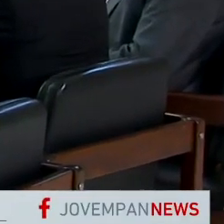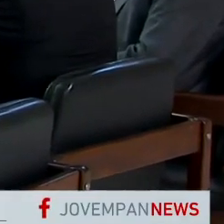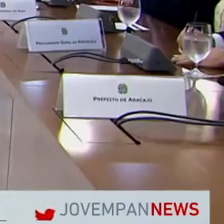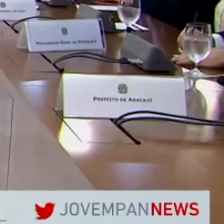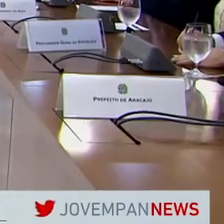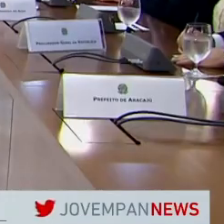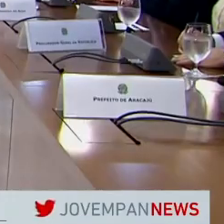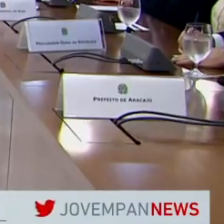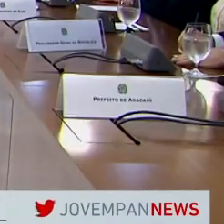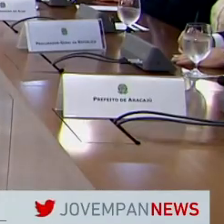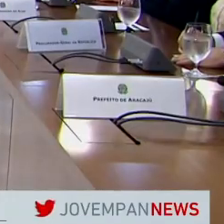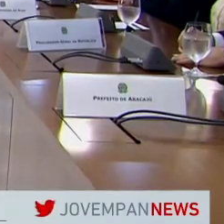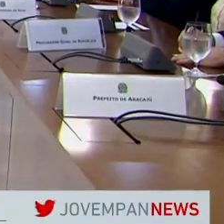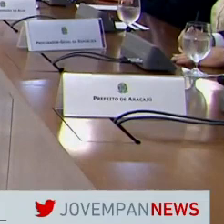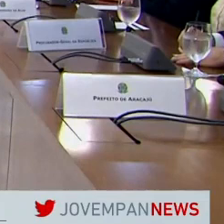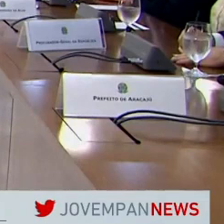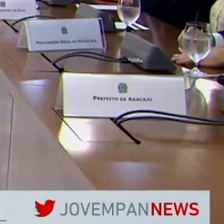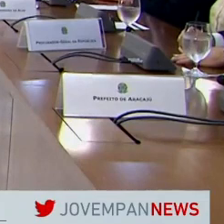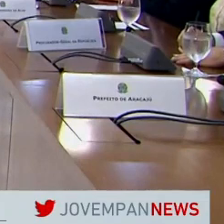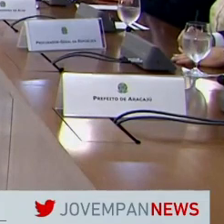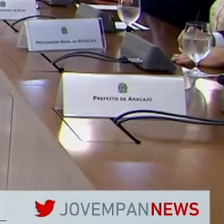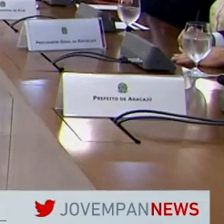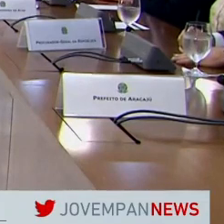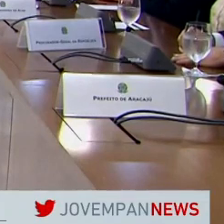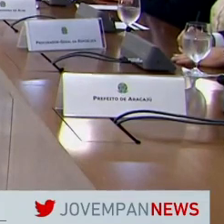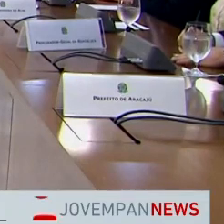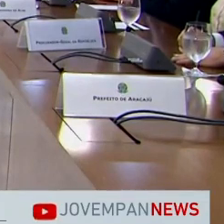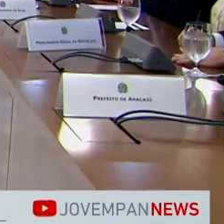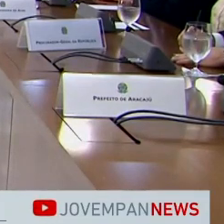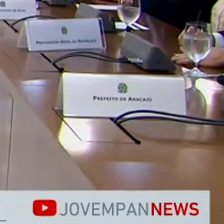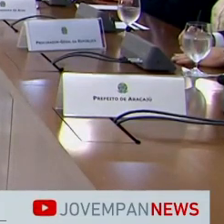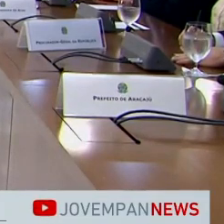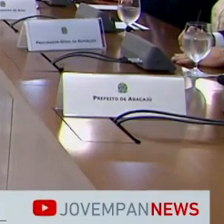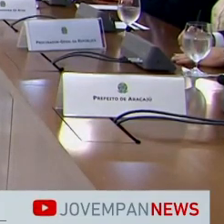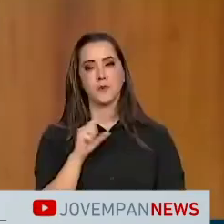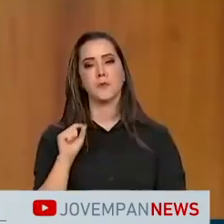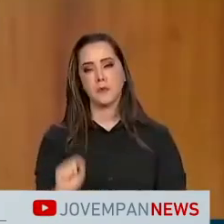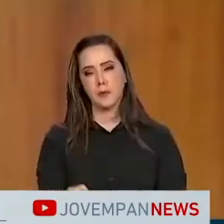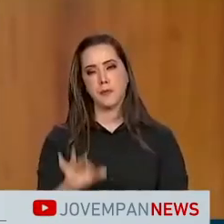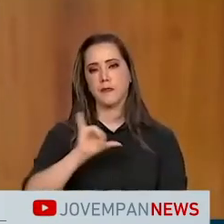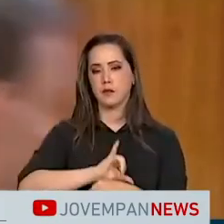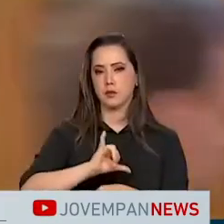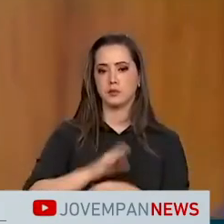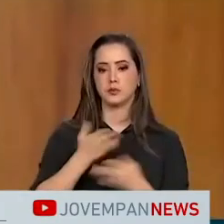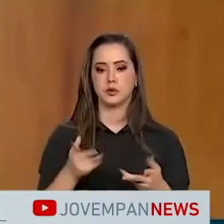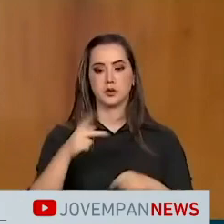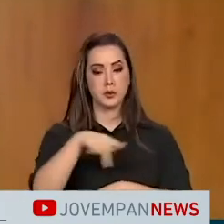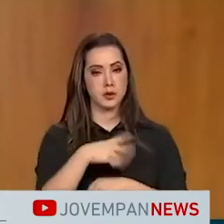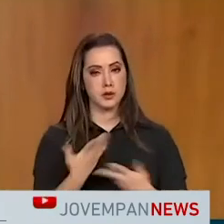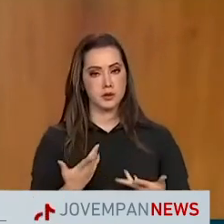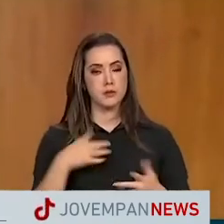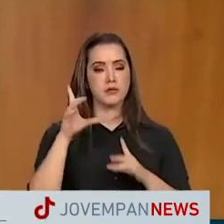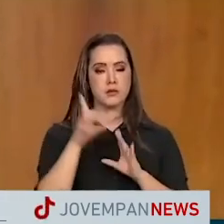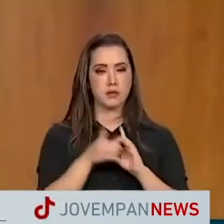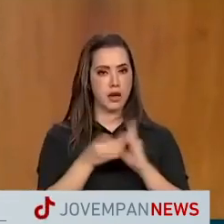e representantes de todos os estados e com o Procurador-Geral da República, Augusto Aras. O governador do Pará, Helder